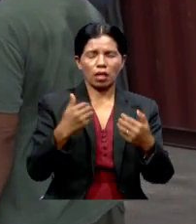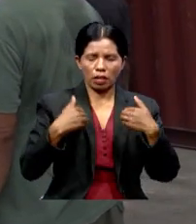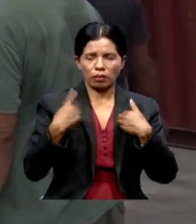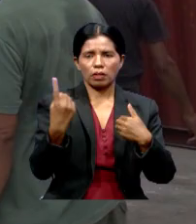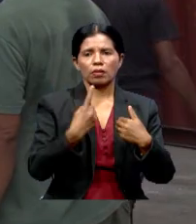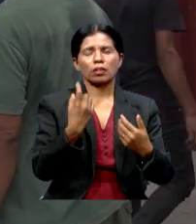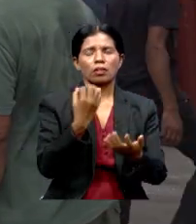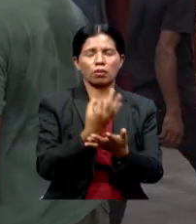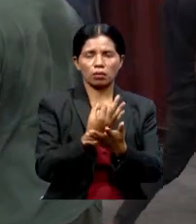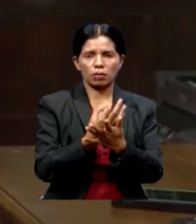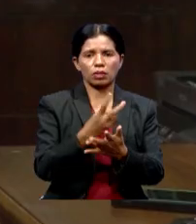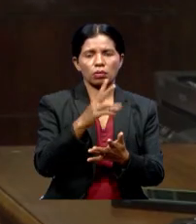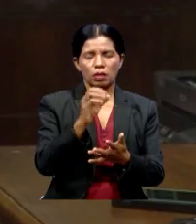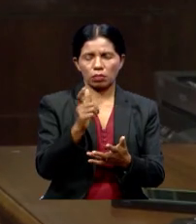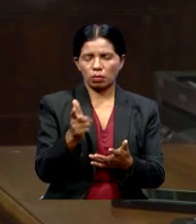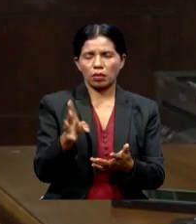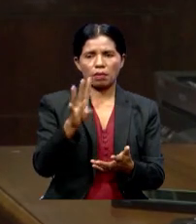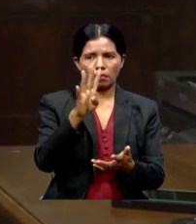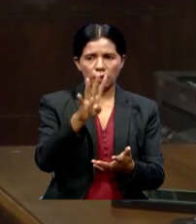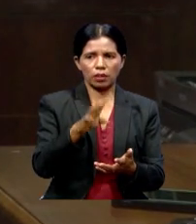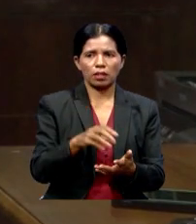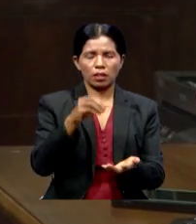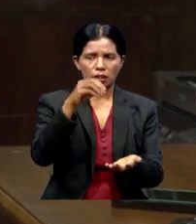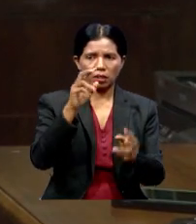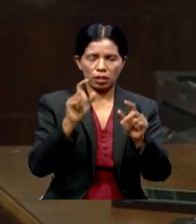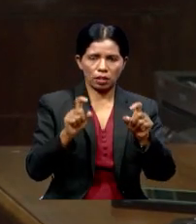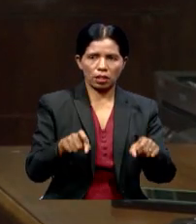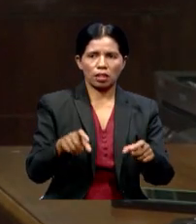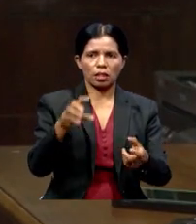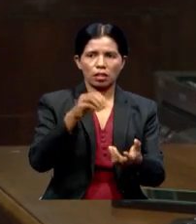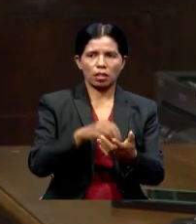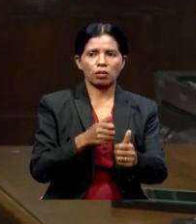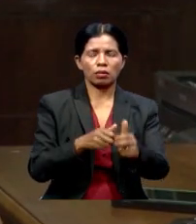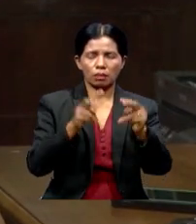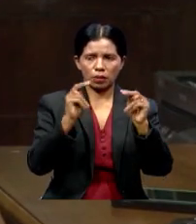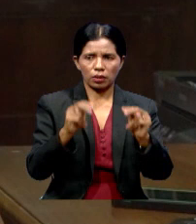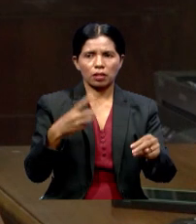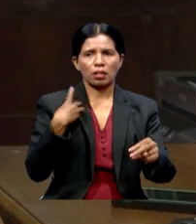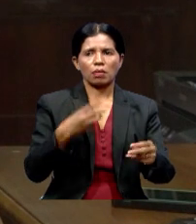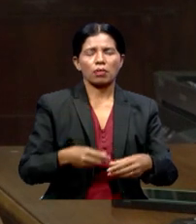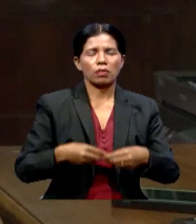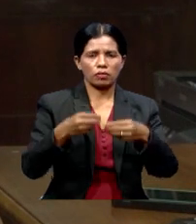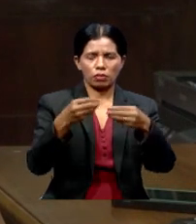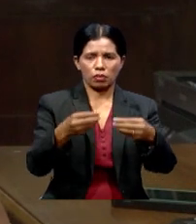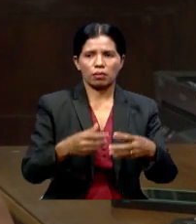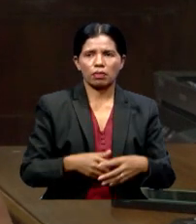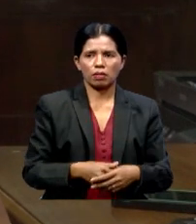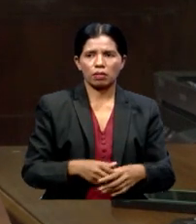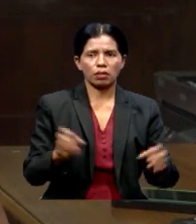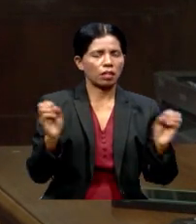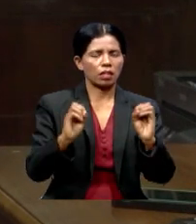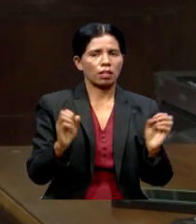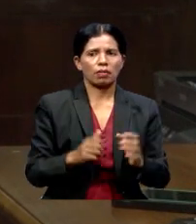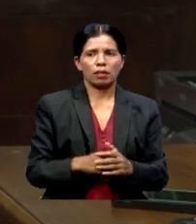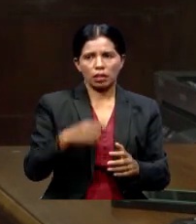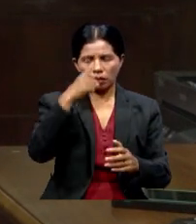orçamento 2024 tem que mostrar necessidade de mesmo que me propõe sela la bele.